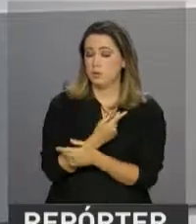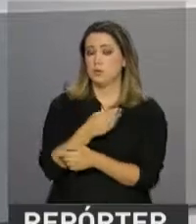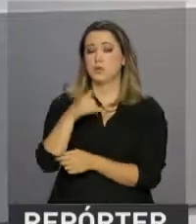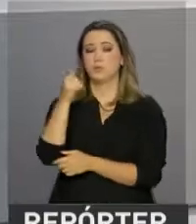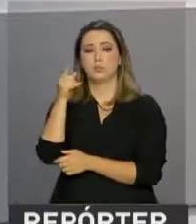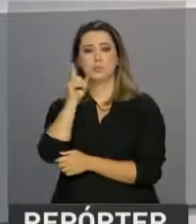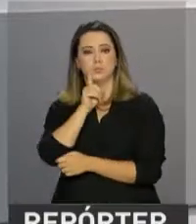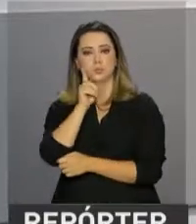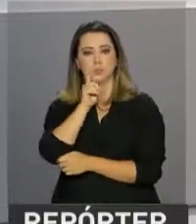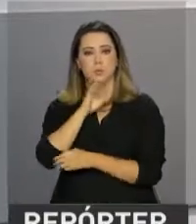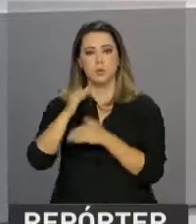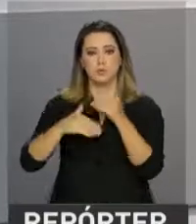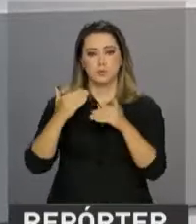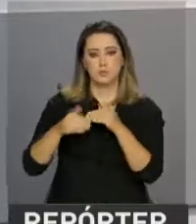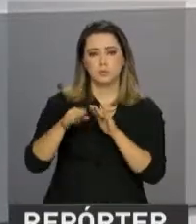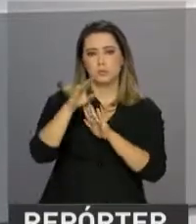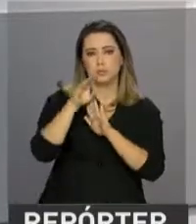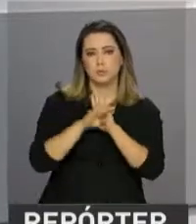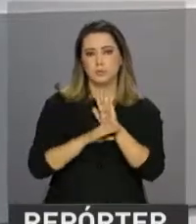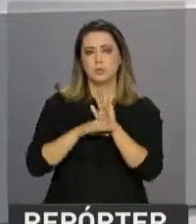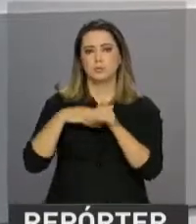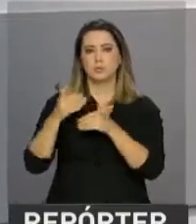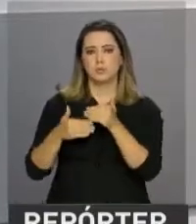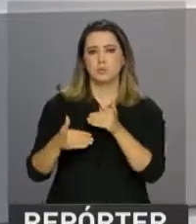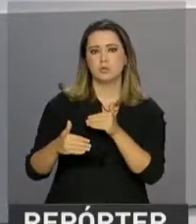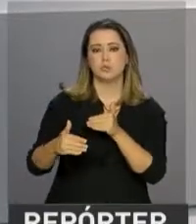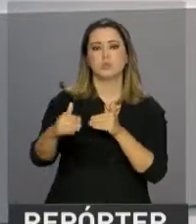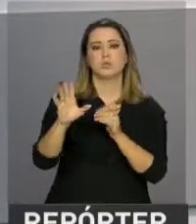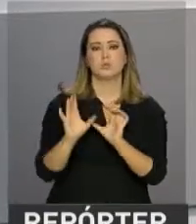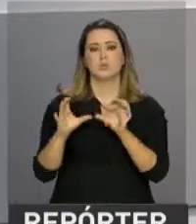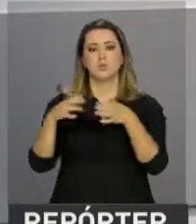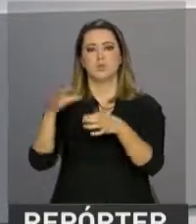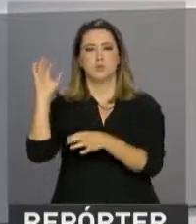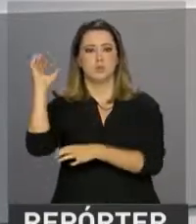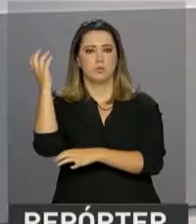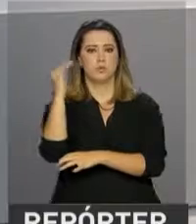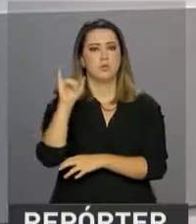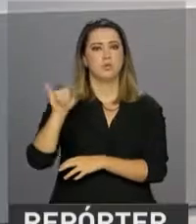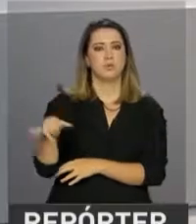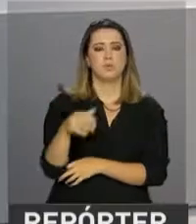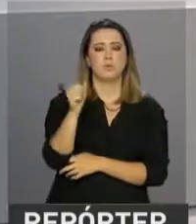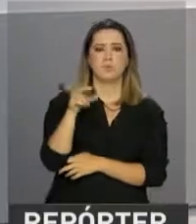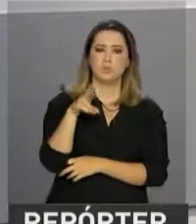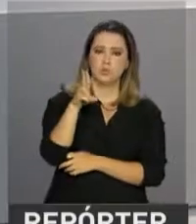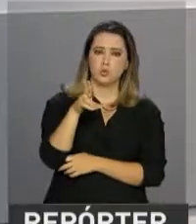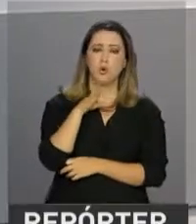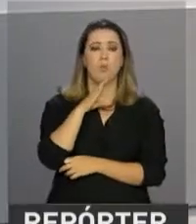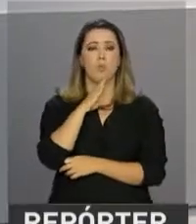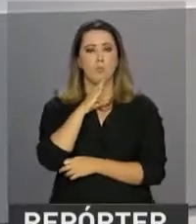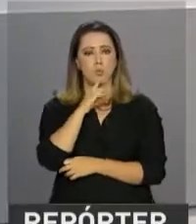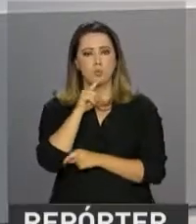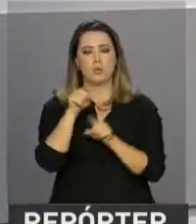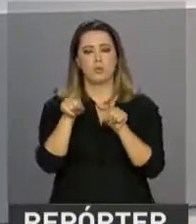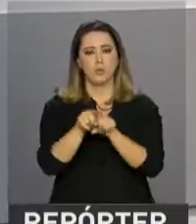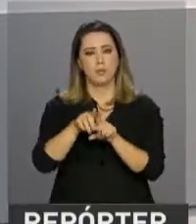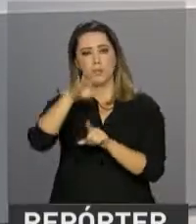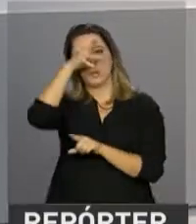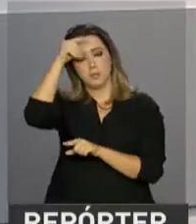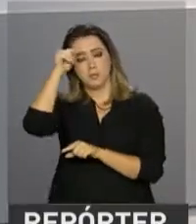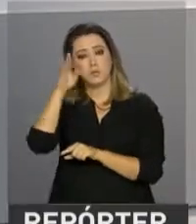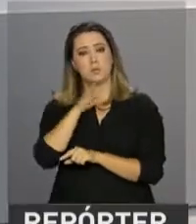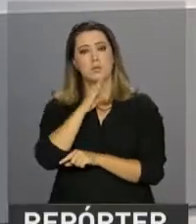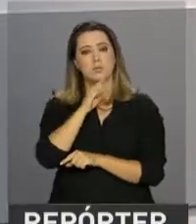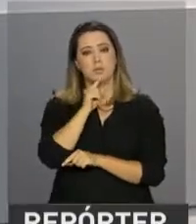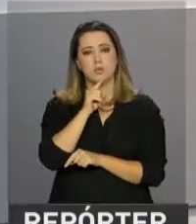desenvolvidos no parque nacional do jaú e no município de eirunepé no amazonas foram reconhecidos como campeões contra a